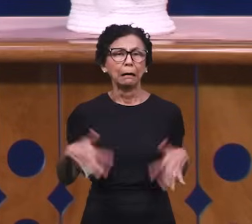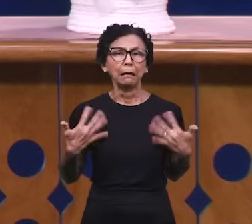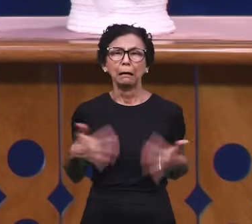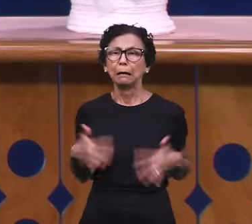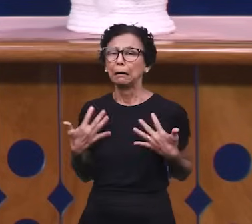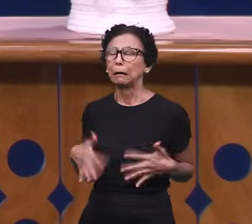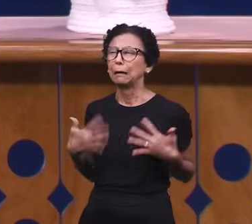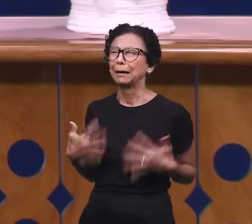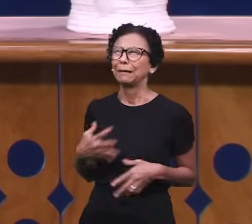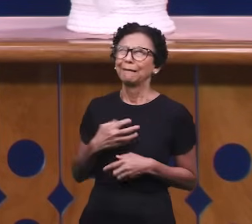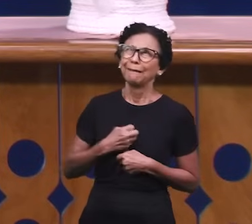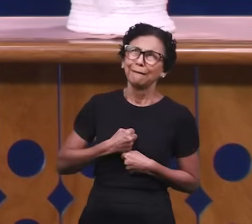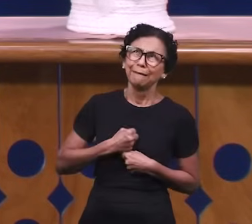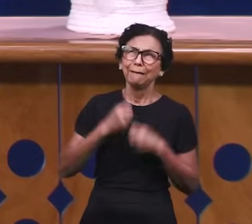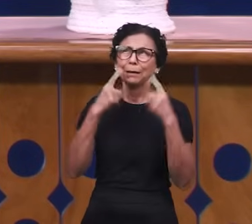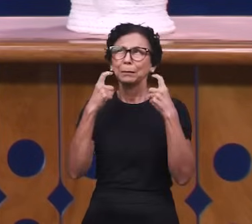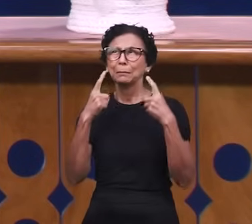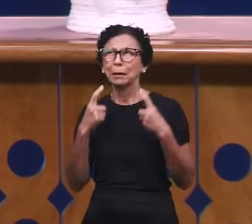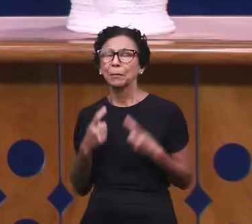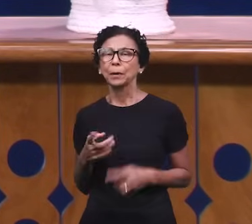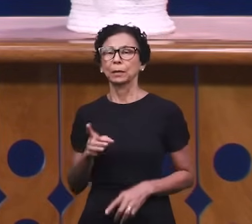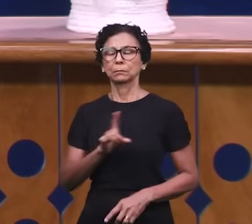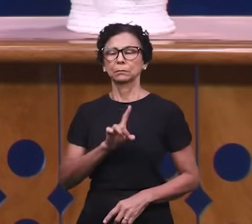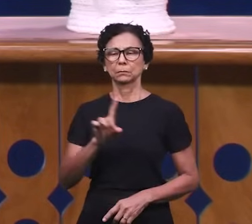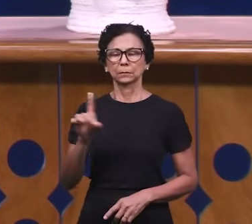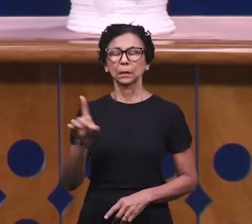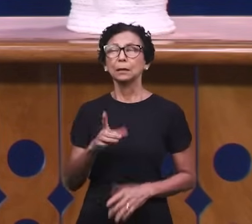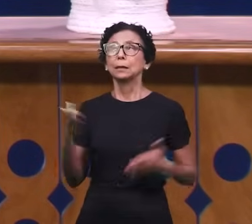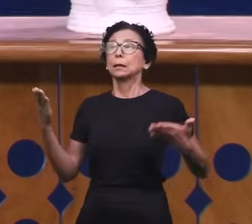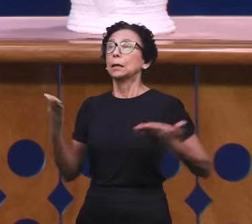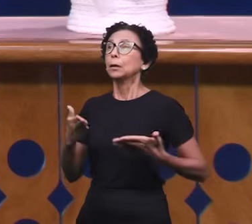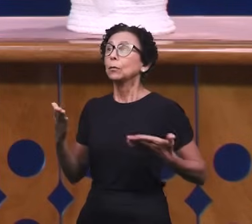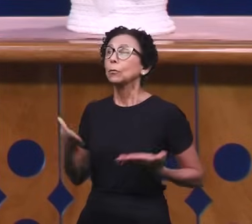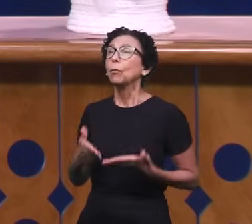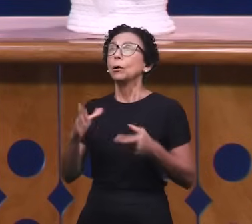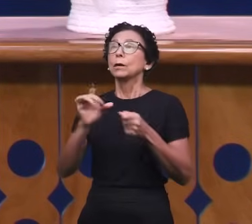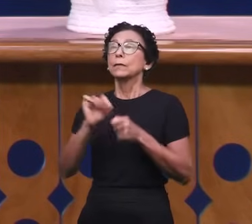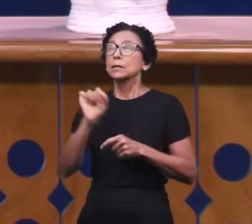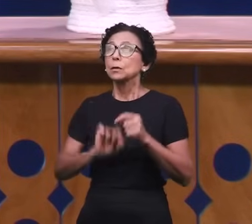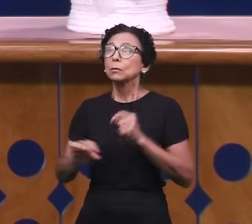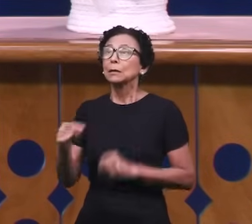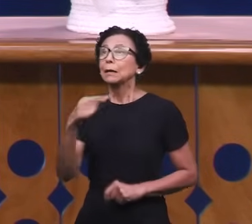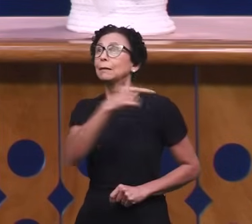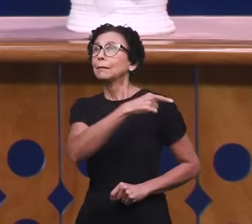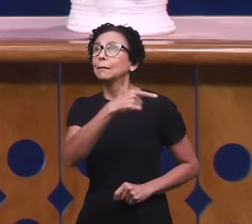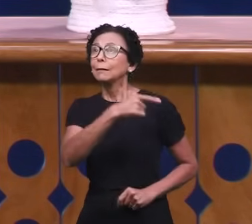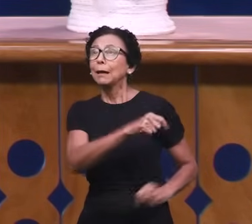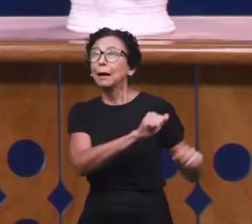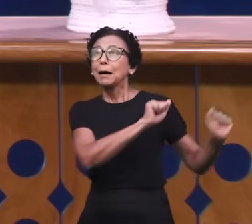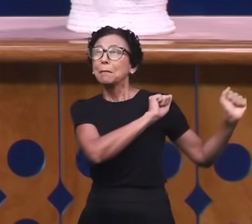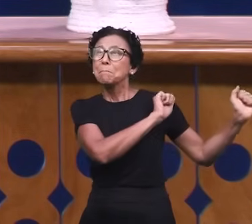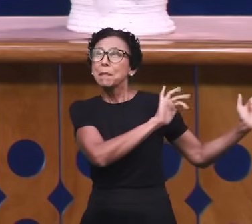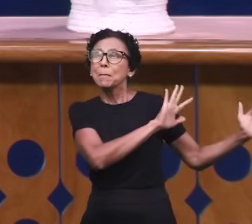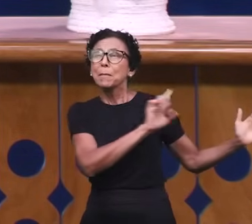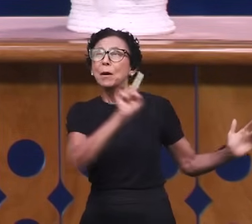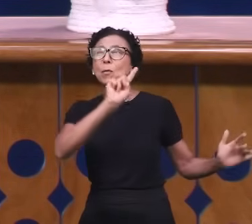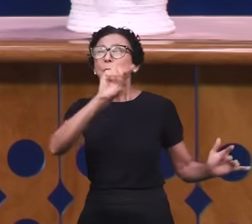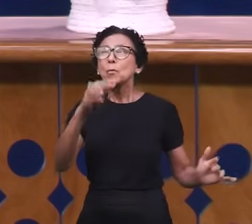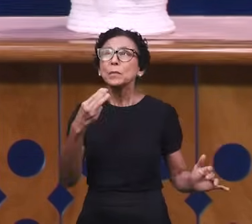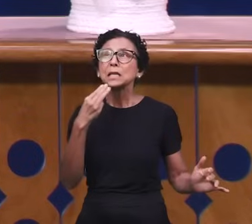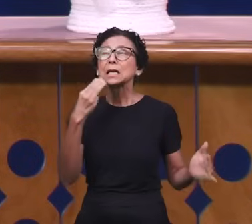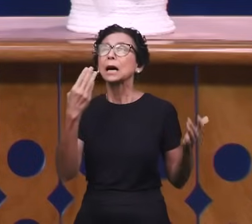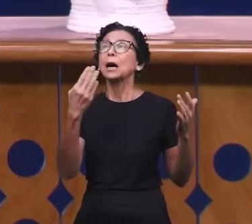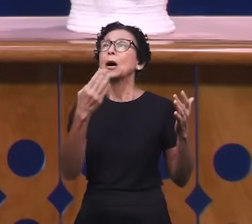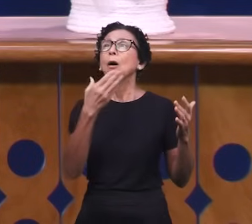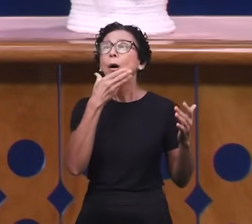de oração de desespero, de angústia, daquele momento. Olha, se eu e agora que que nós vamos fazer? O exército está vindo ali, vem o